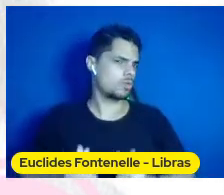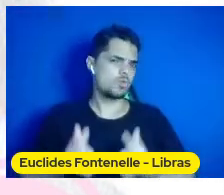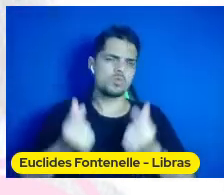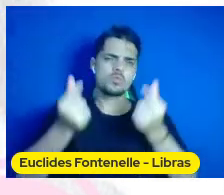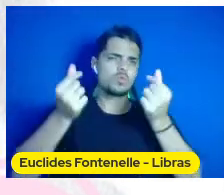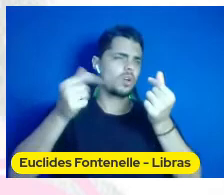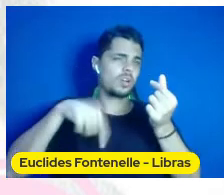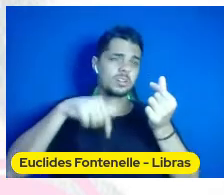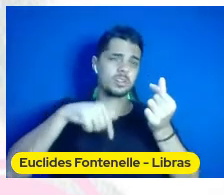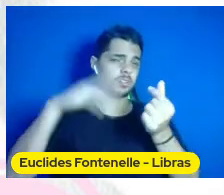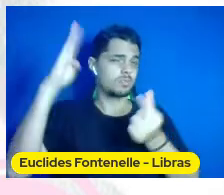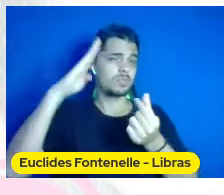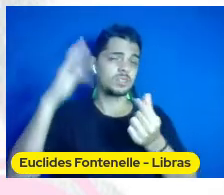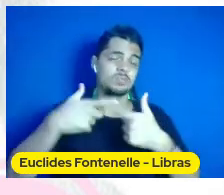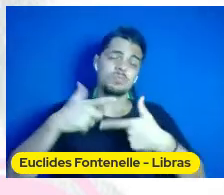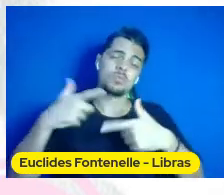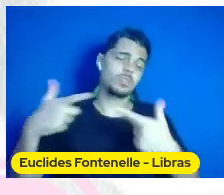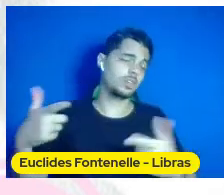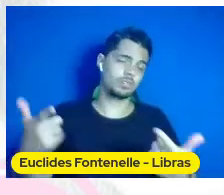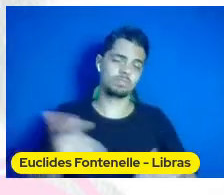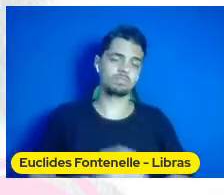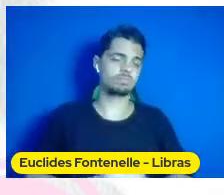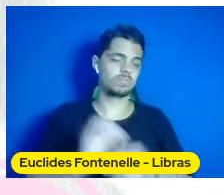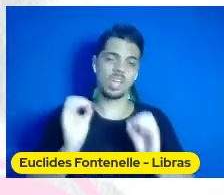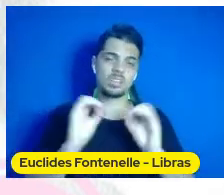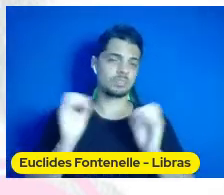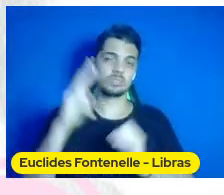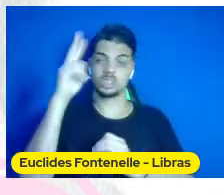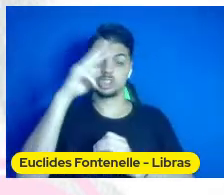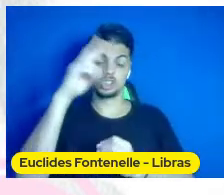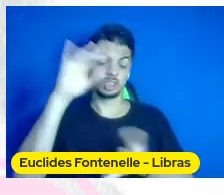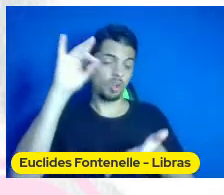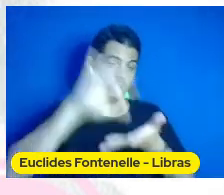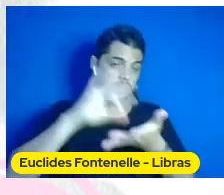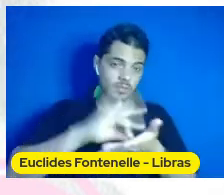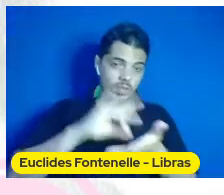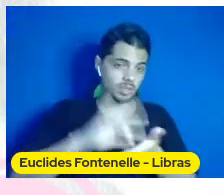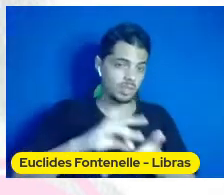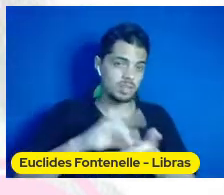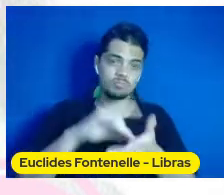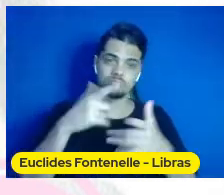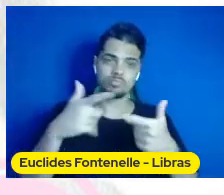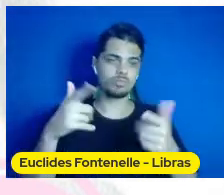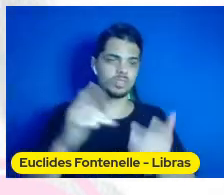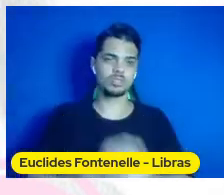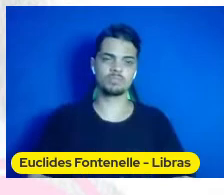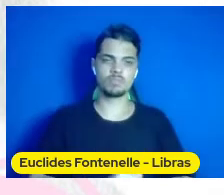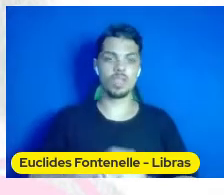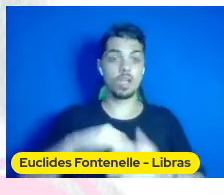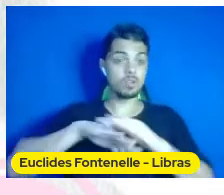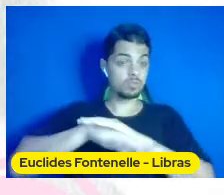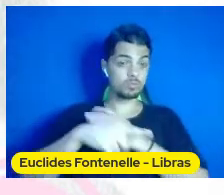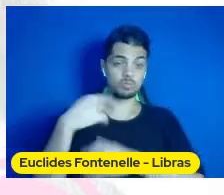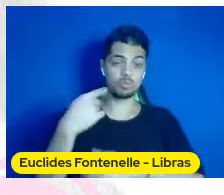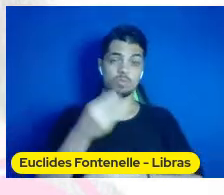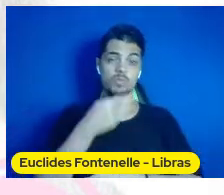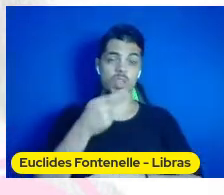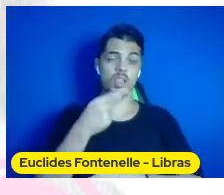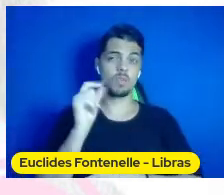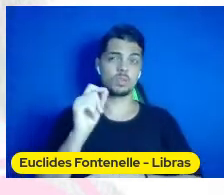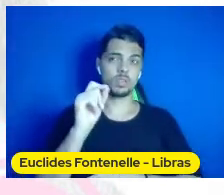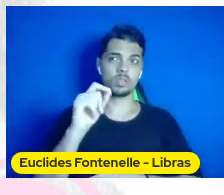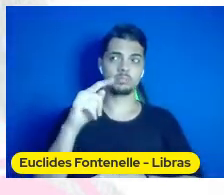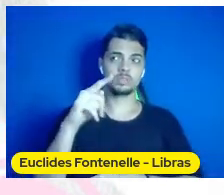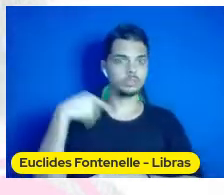a história em si. Né? Eu costumo falar que a gente tem a memória curta, né? E é uma